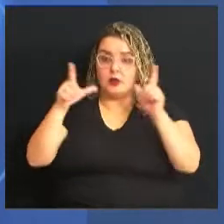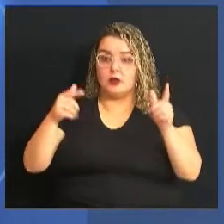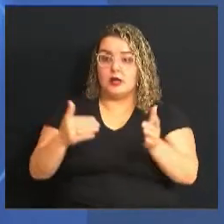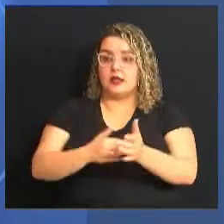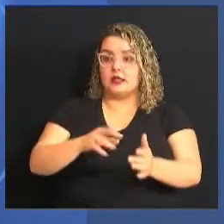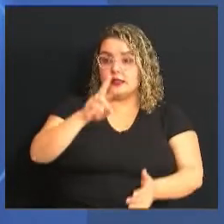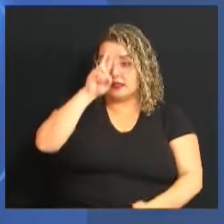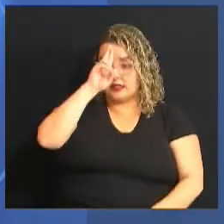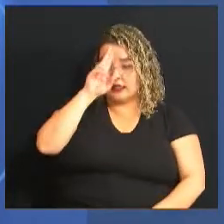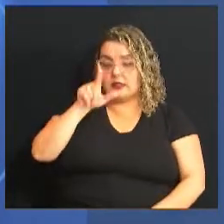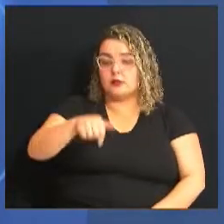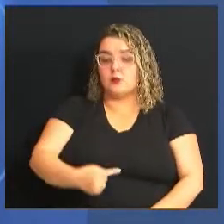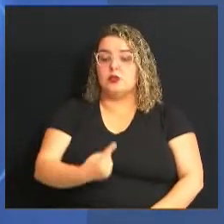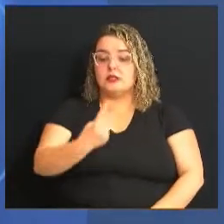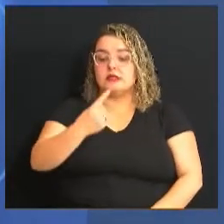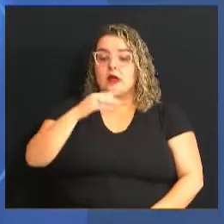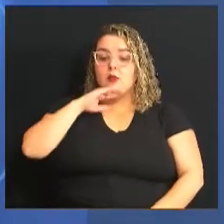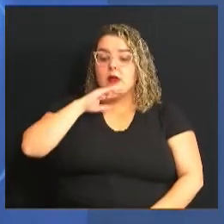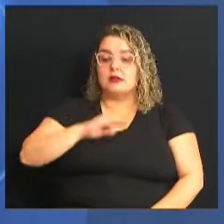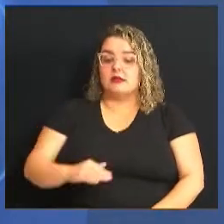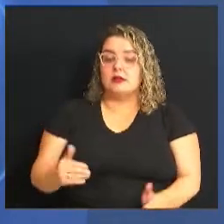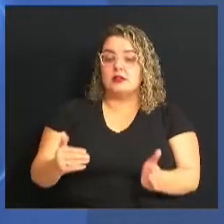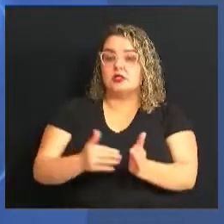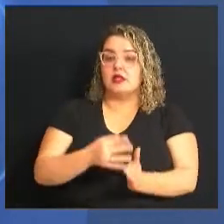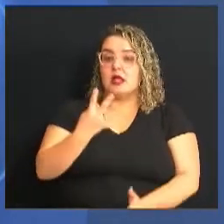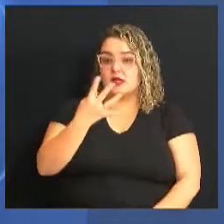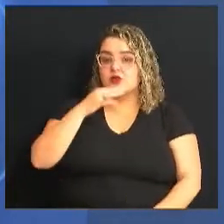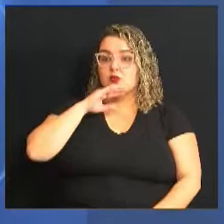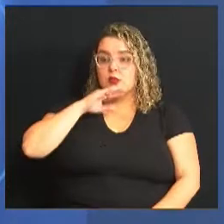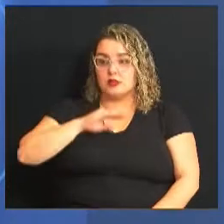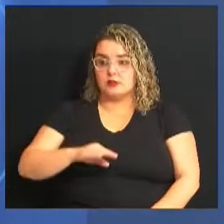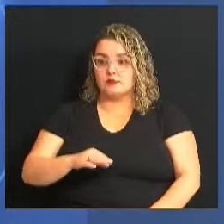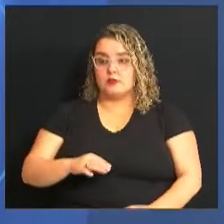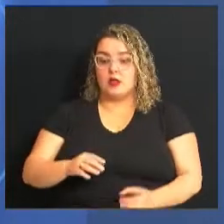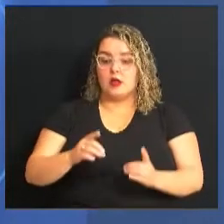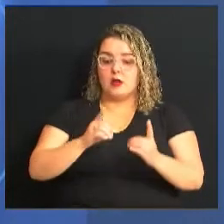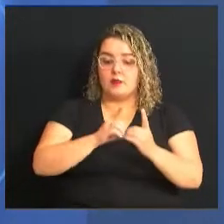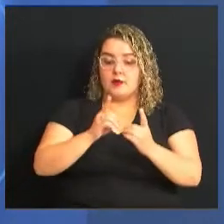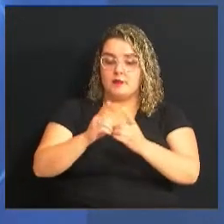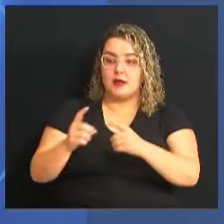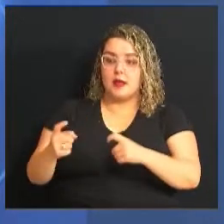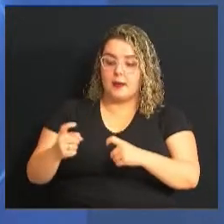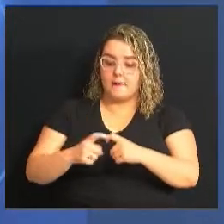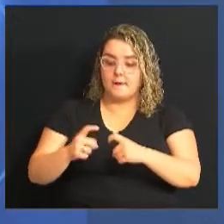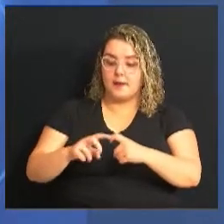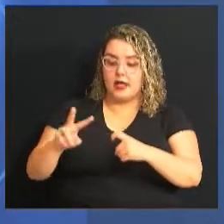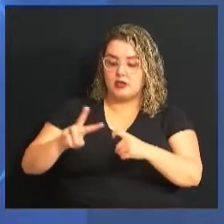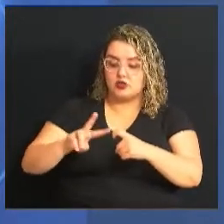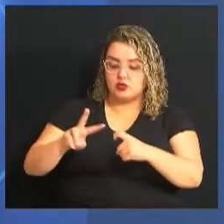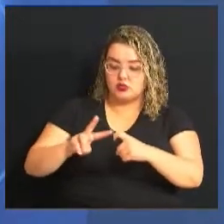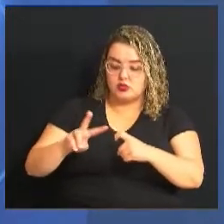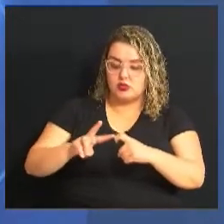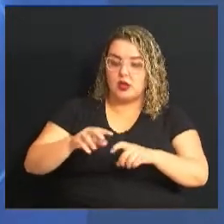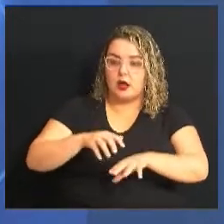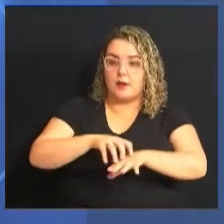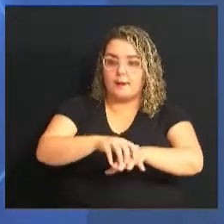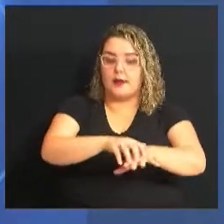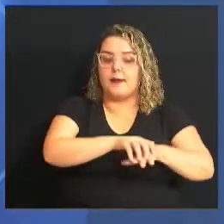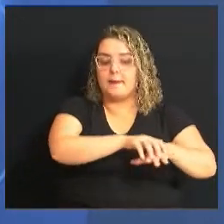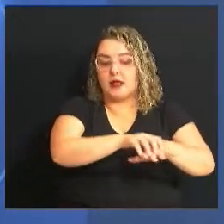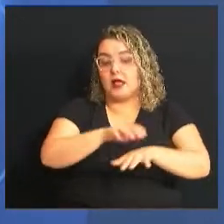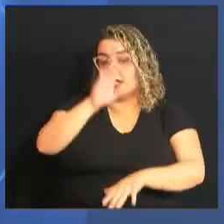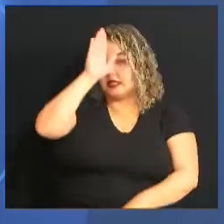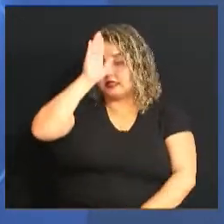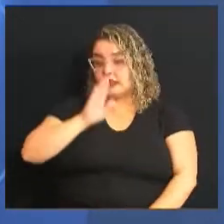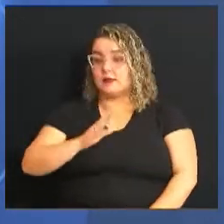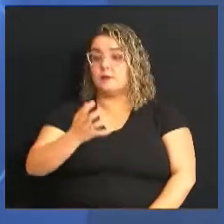da tarde às 4, prestando atendimento médico veterinário ambulatorial itinerante e gratuito para os